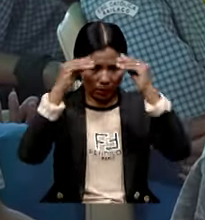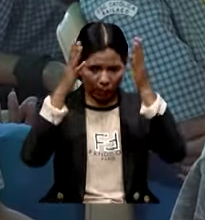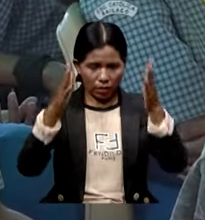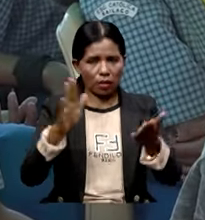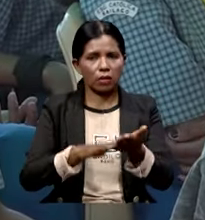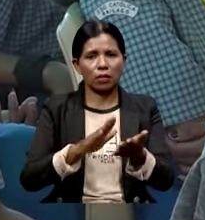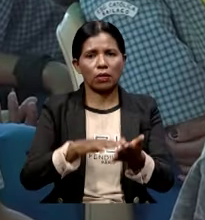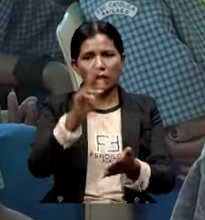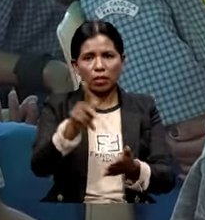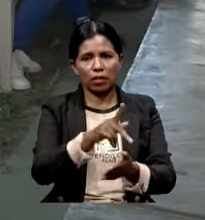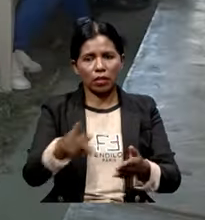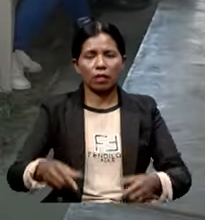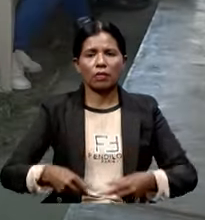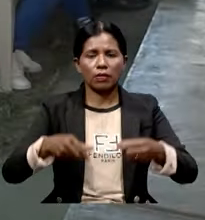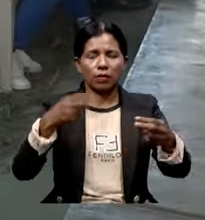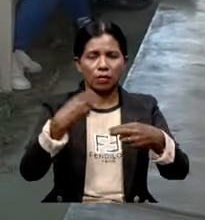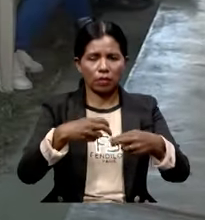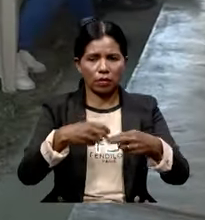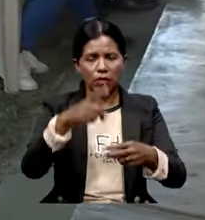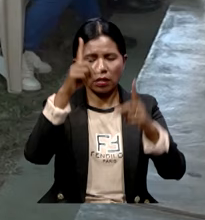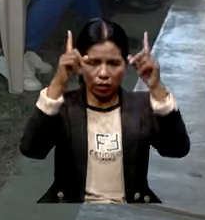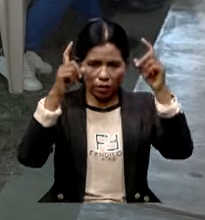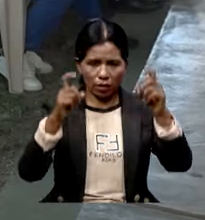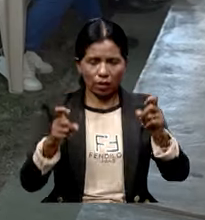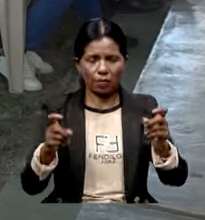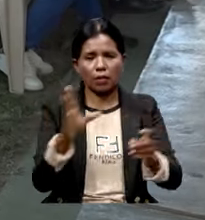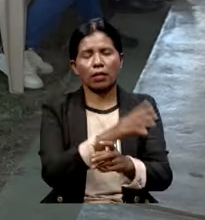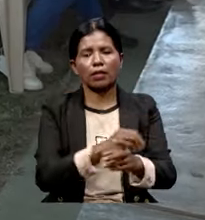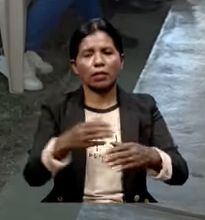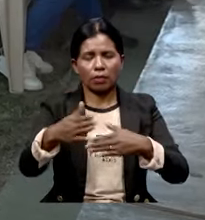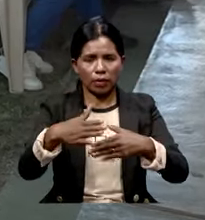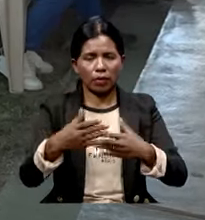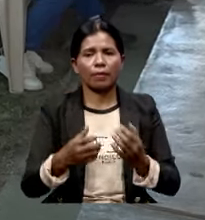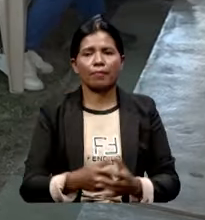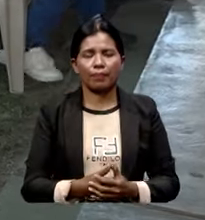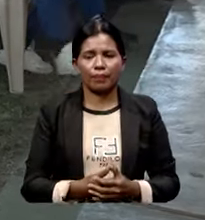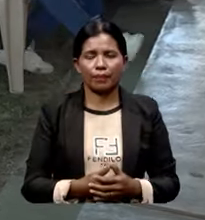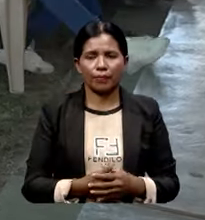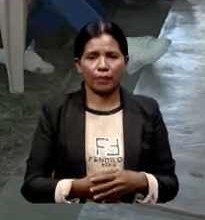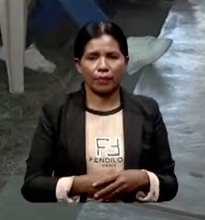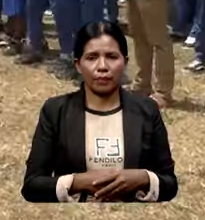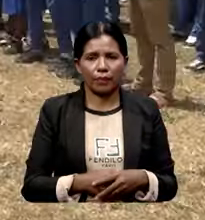escola católica Sira, tamba foi impacto ba exame passagem classe nebe basic da Daunona. Lamberto da Silva, GMN.